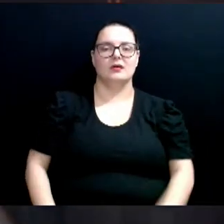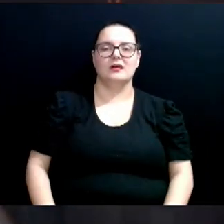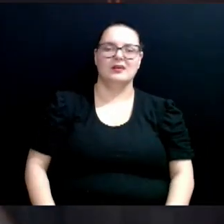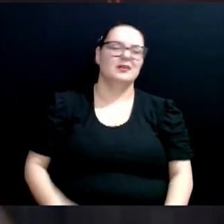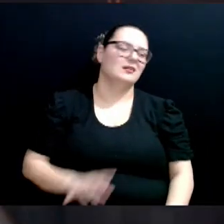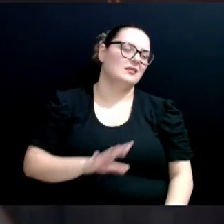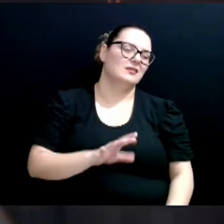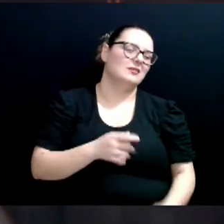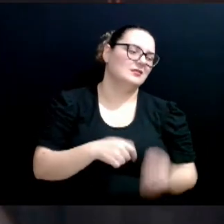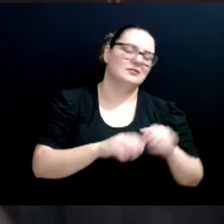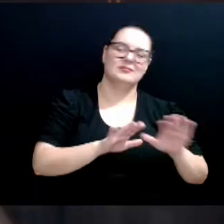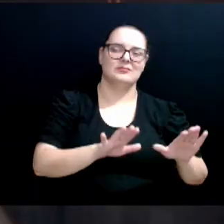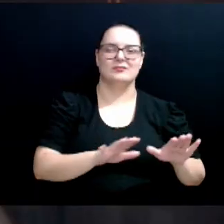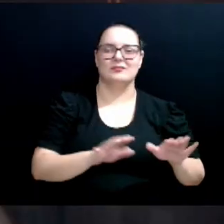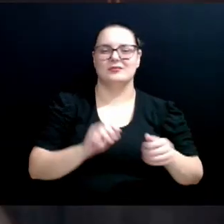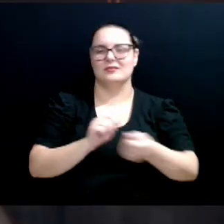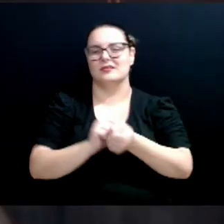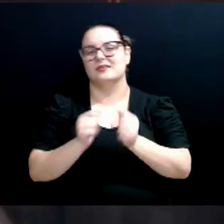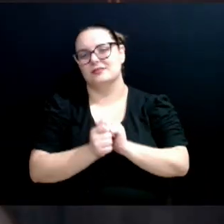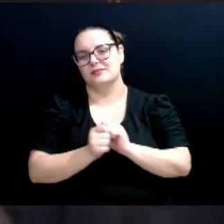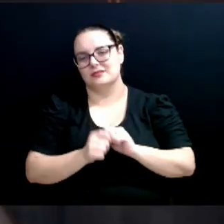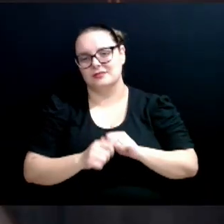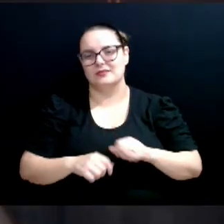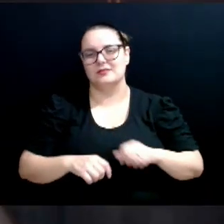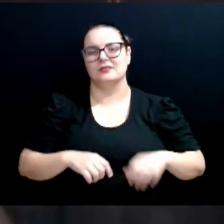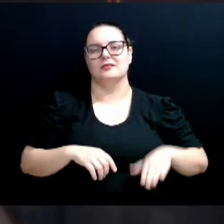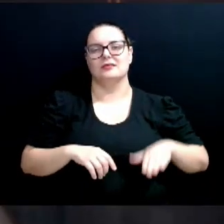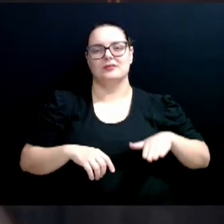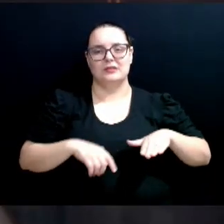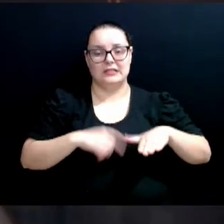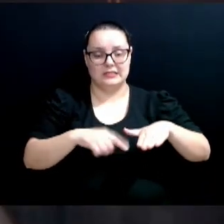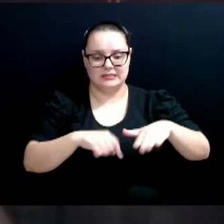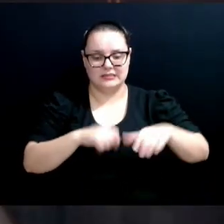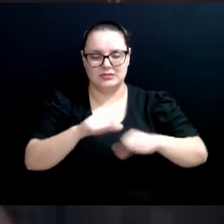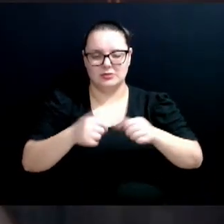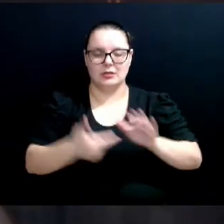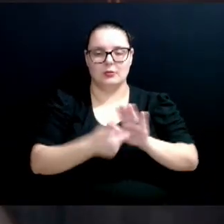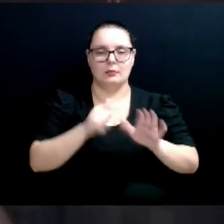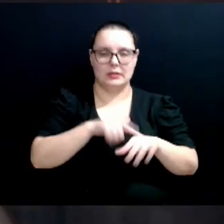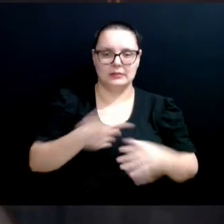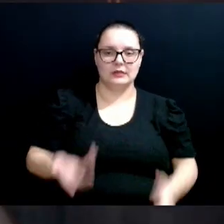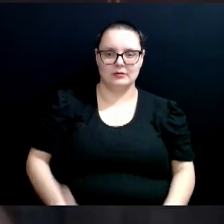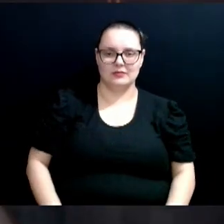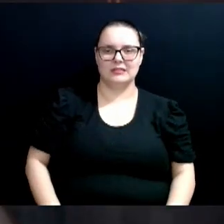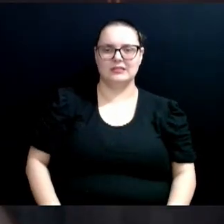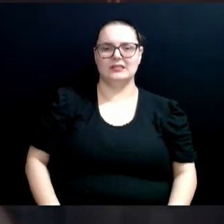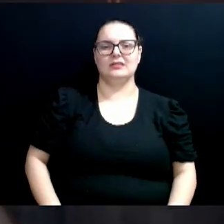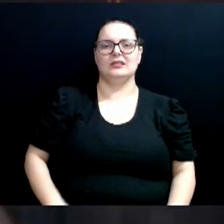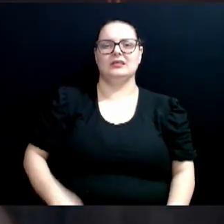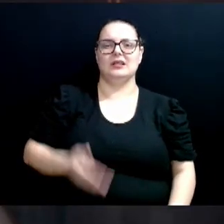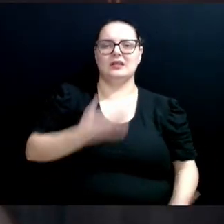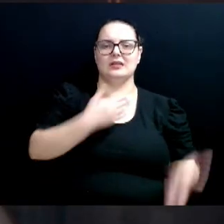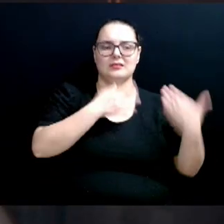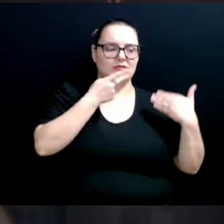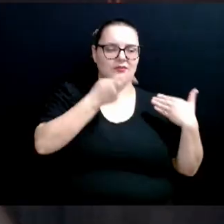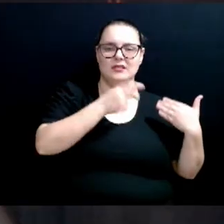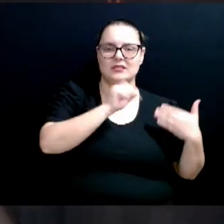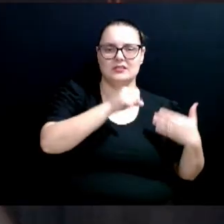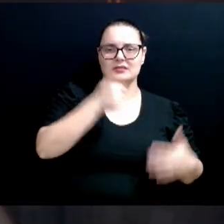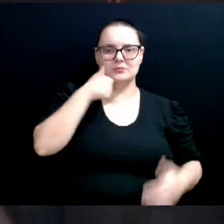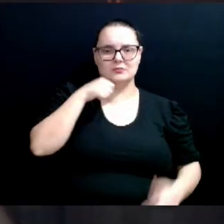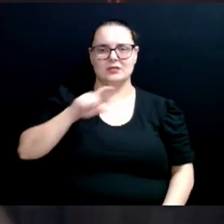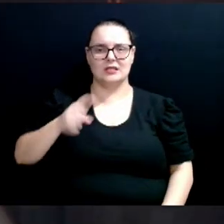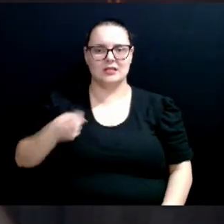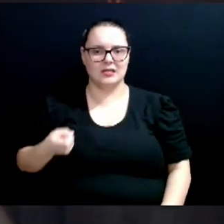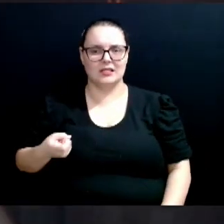você quer ajustar a roda, você quer trocar a roda com o carro andando, e aí aquilo que você estava dizendo sim para aquela ex-esposa, você começa a dizer não,